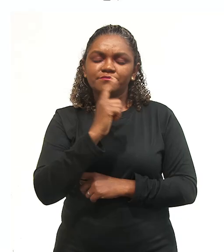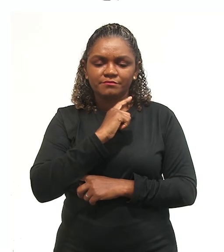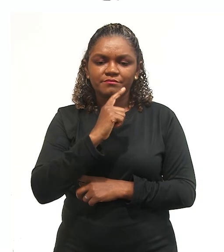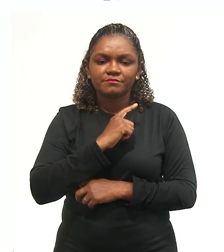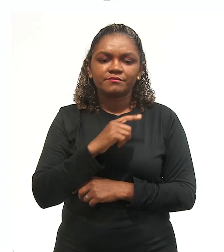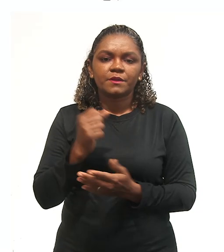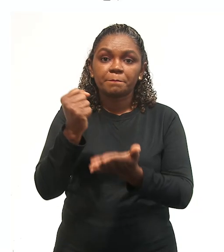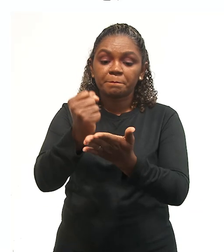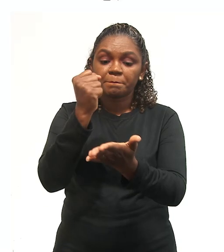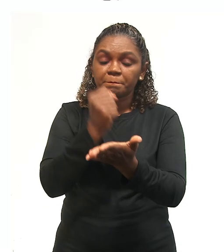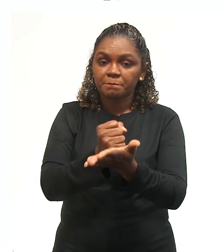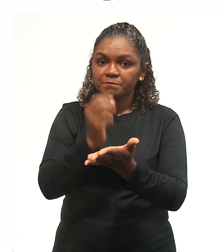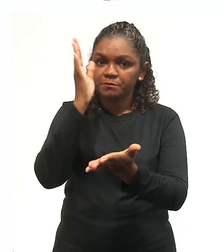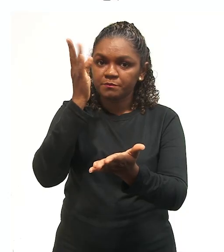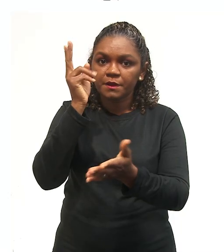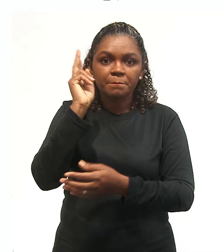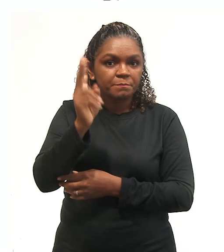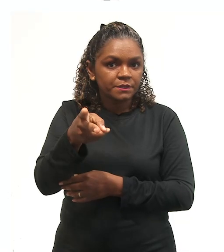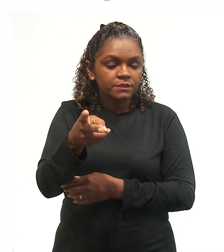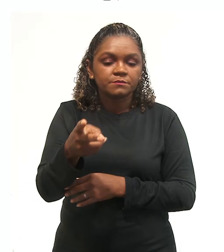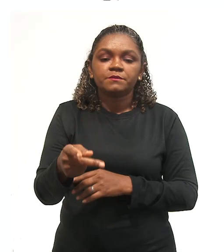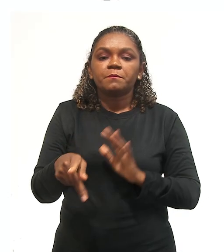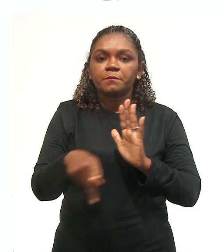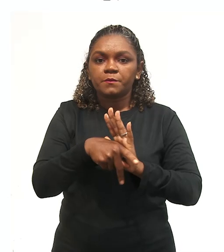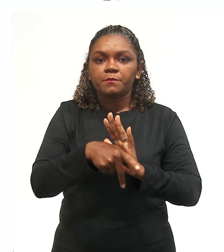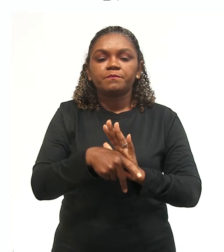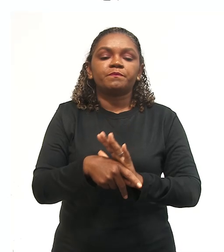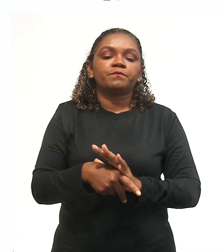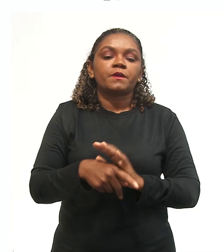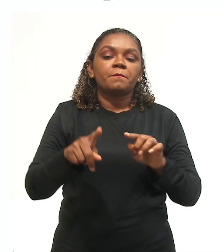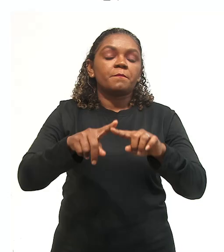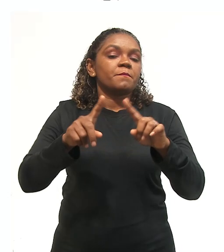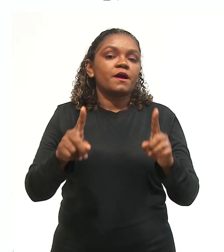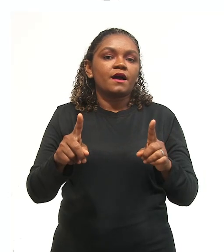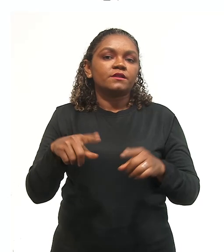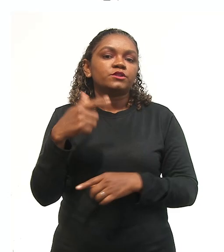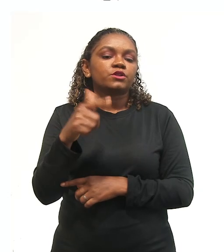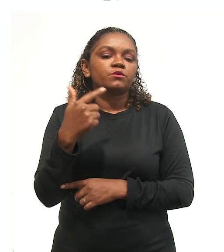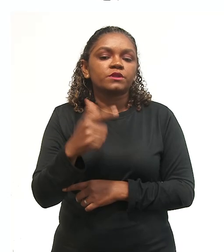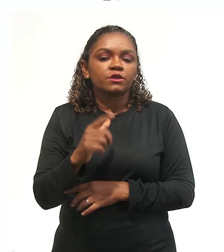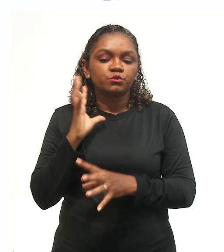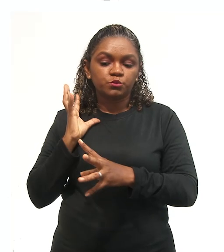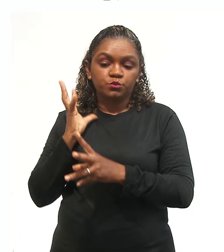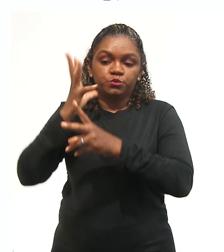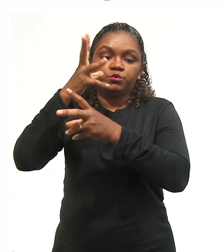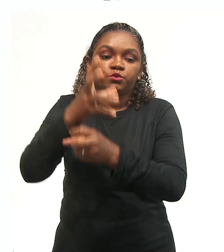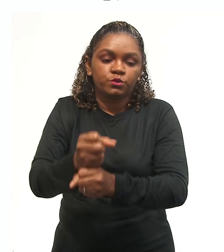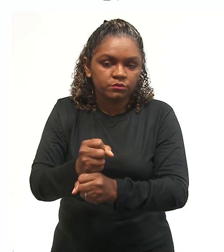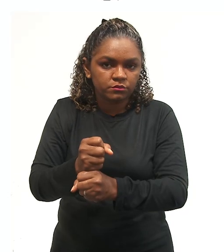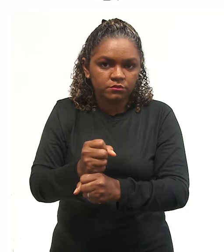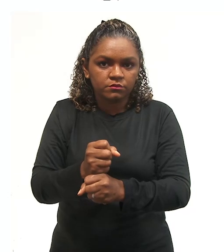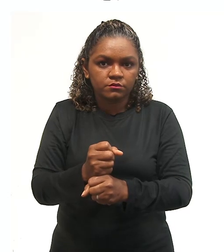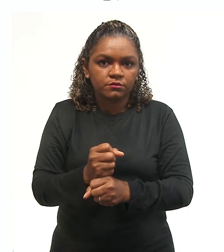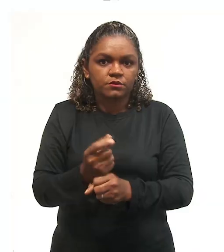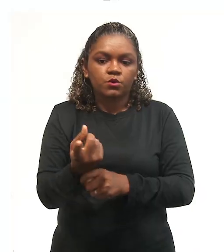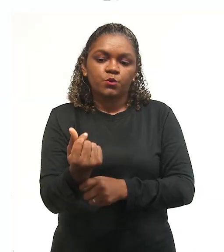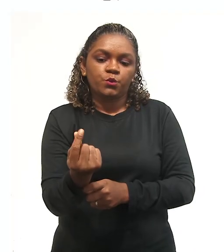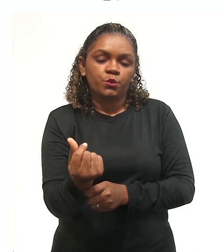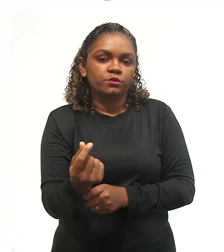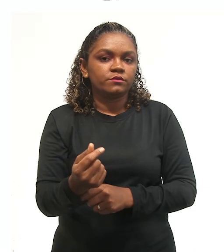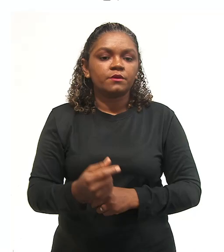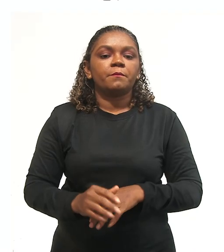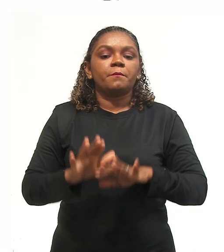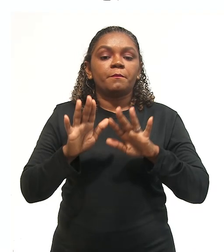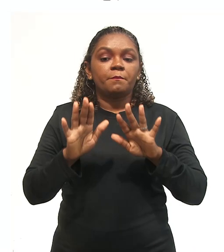Isto é, a taxa que aparece no contrato, mas ela não considera todos os custos reais,